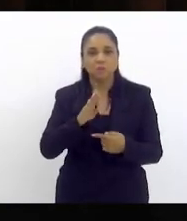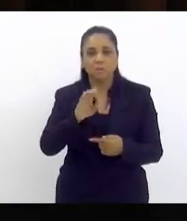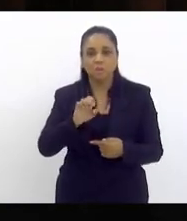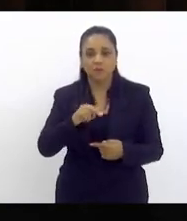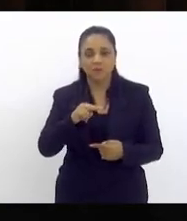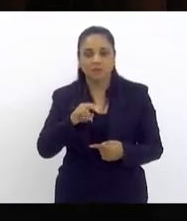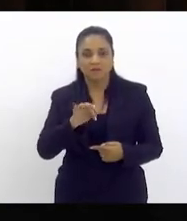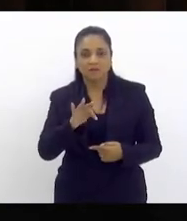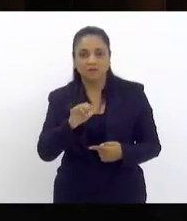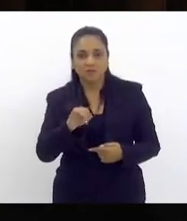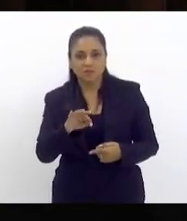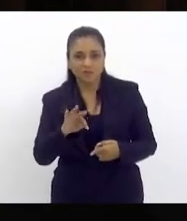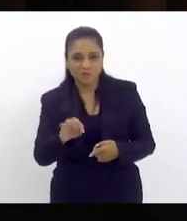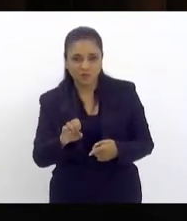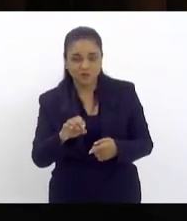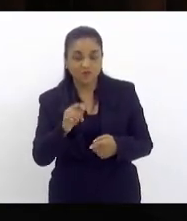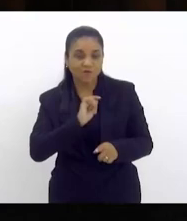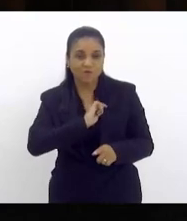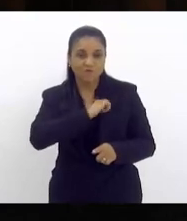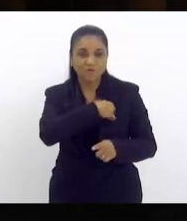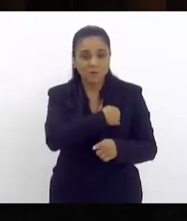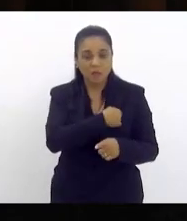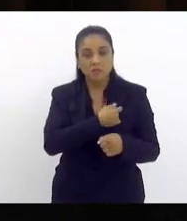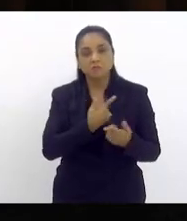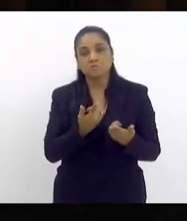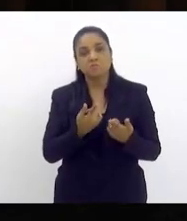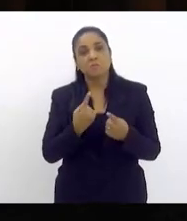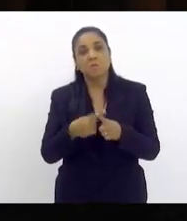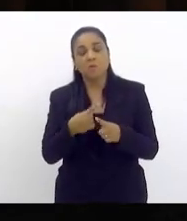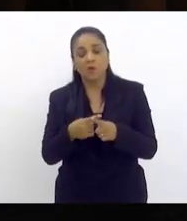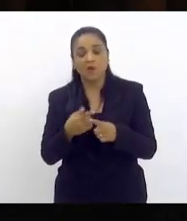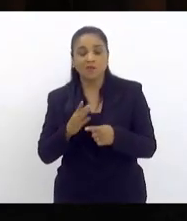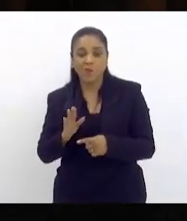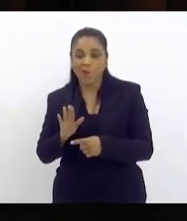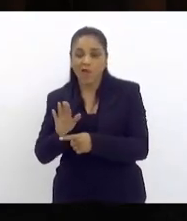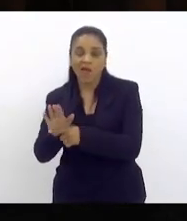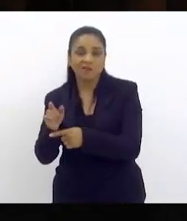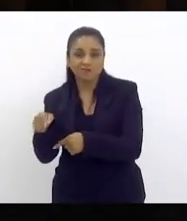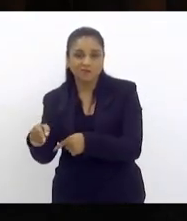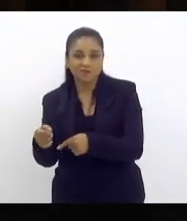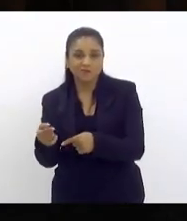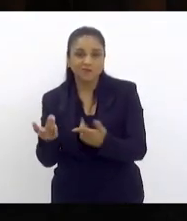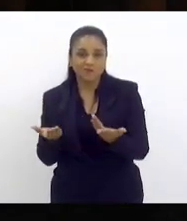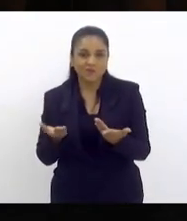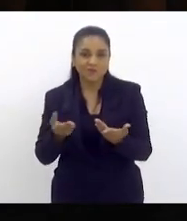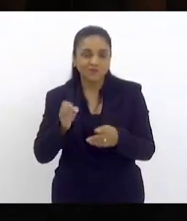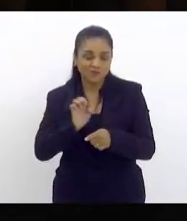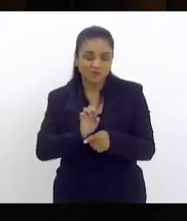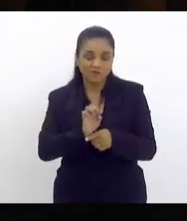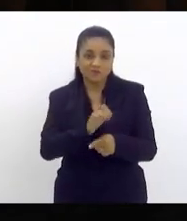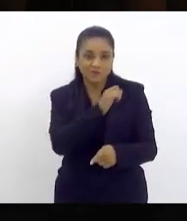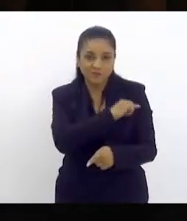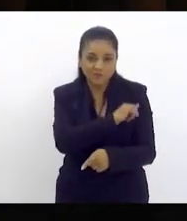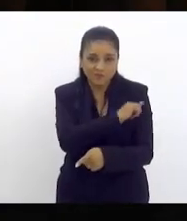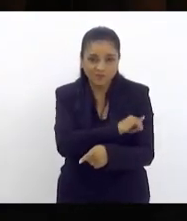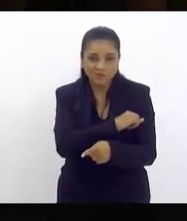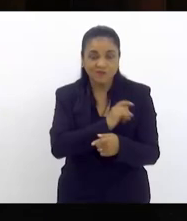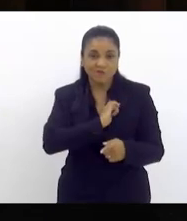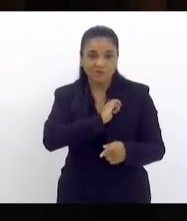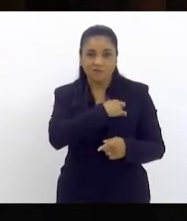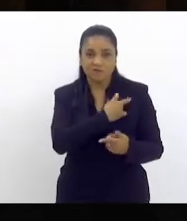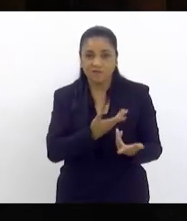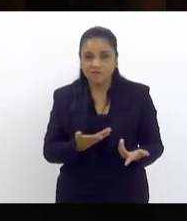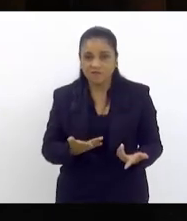nenhuma contrapartida dadas a esses que são beneficiários fiscais hoje no Estado do Rio de Janeiro. Isso é